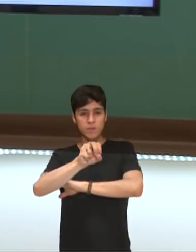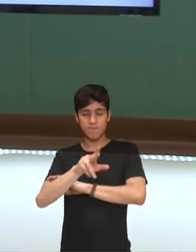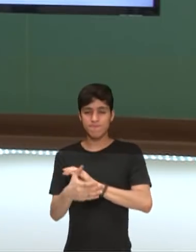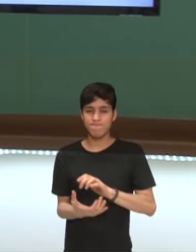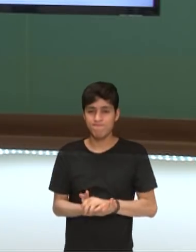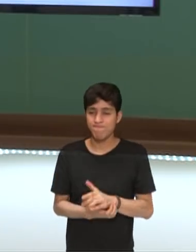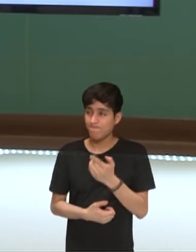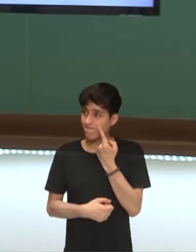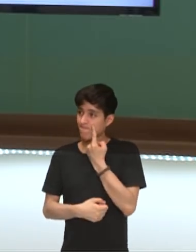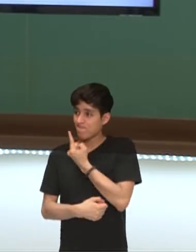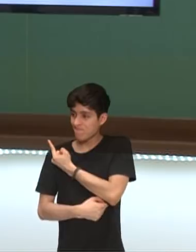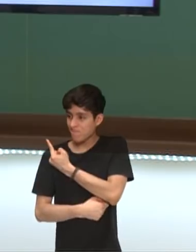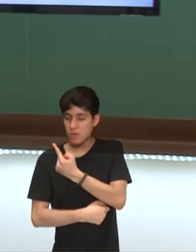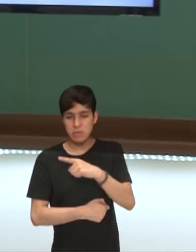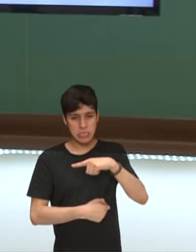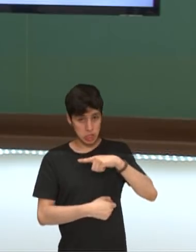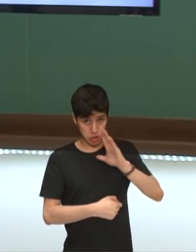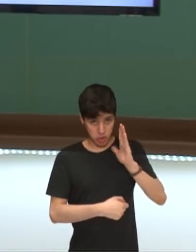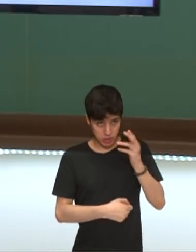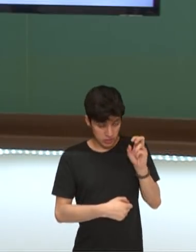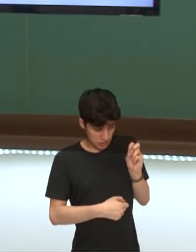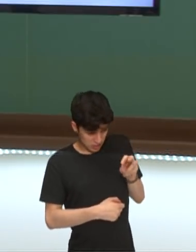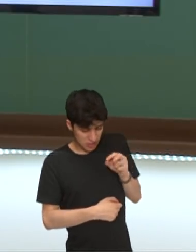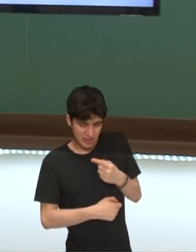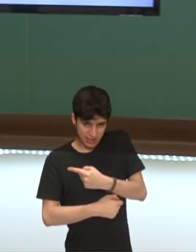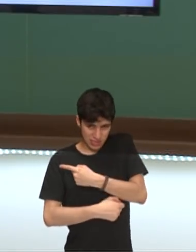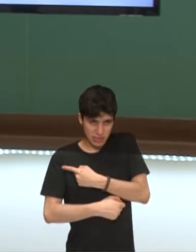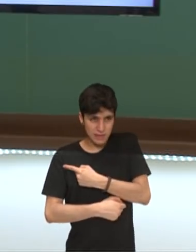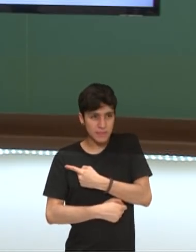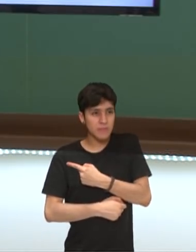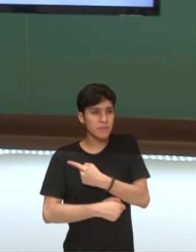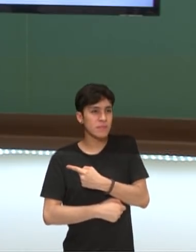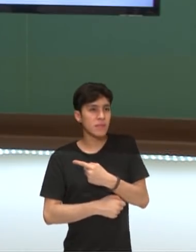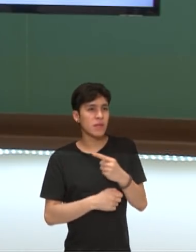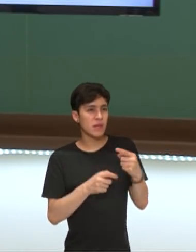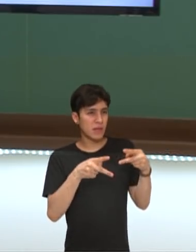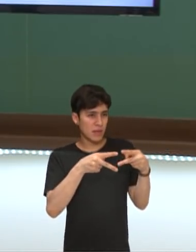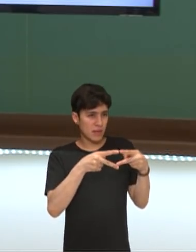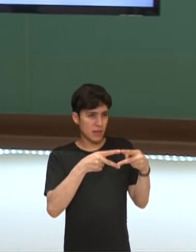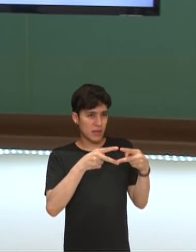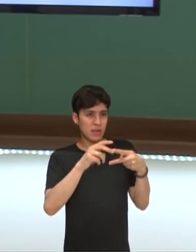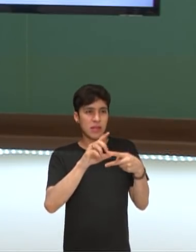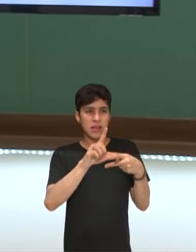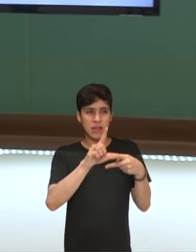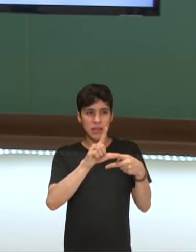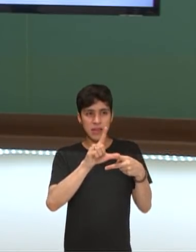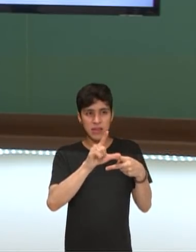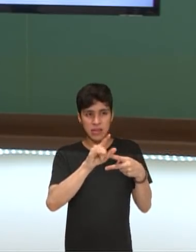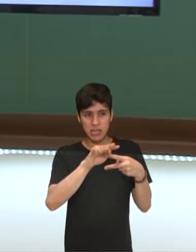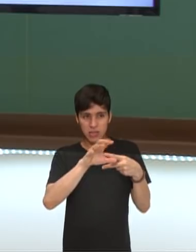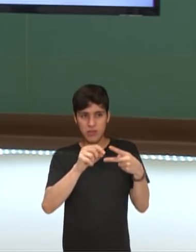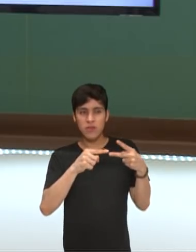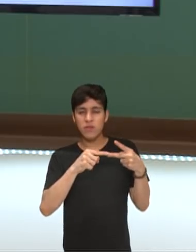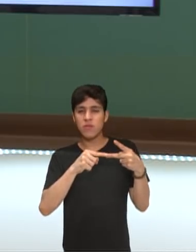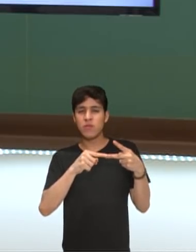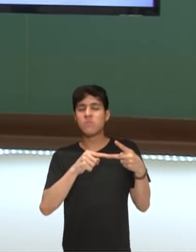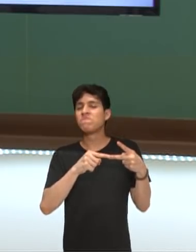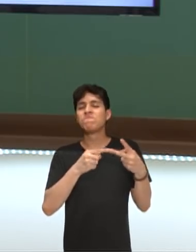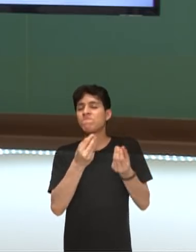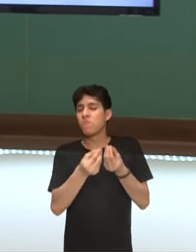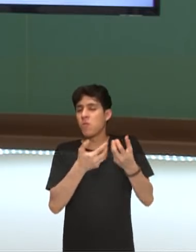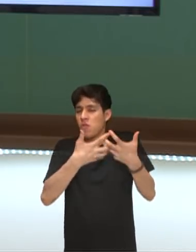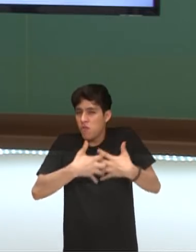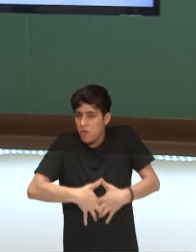slide que eu tenho vírus, no caso do bacteriófago, ciclo lítico e ciclo lisogênico. Vamos entender isso daqui